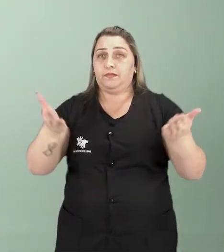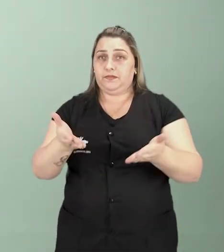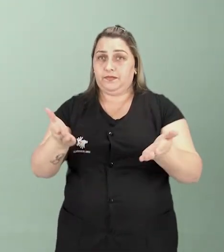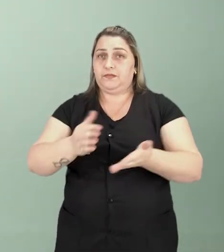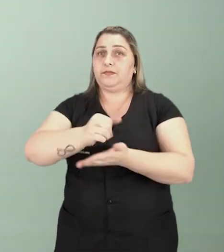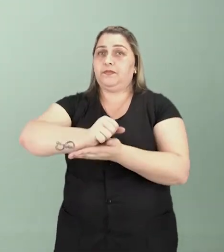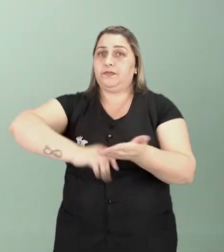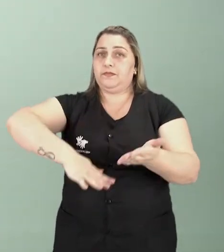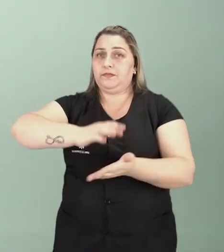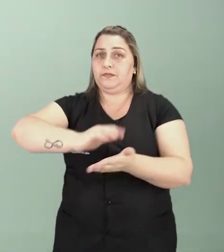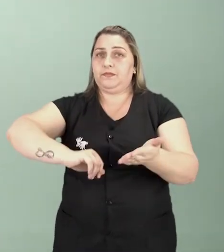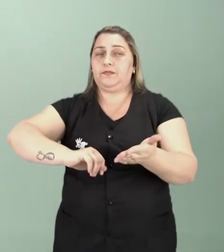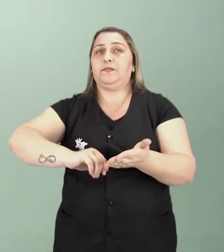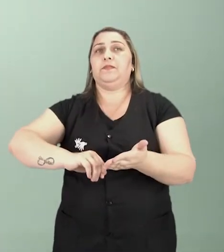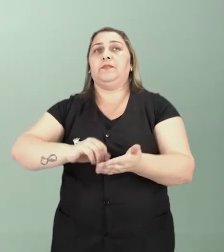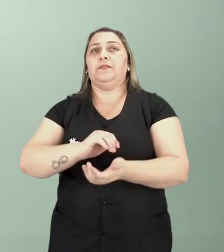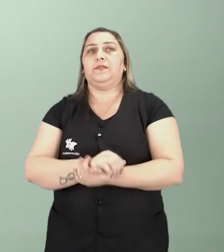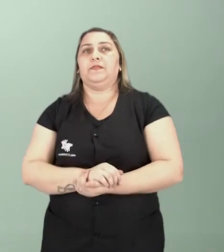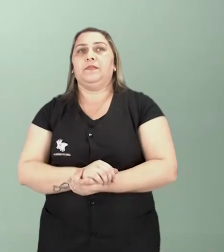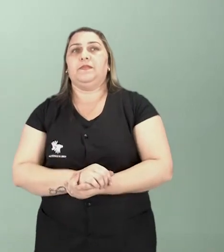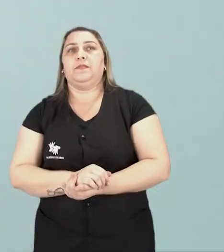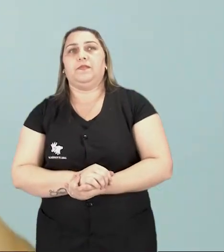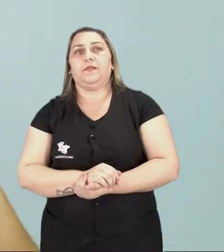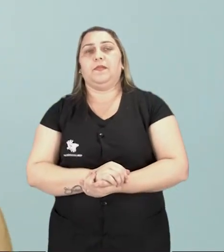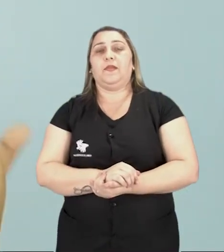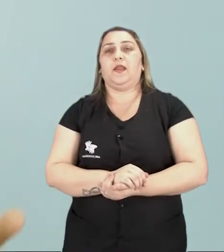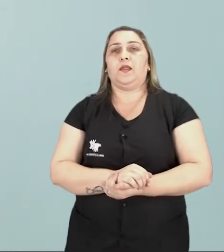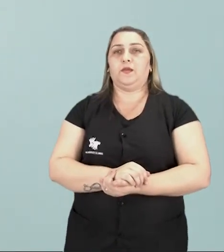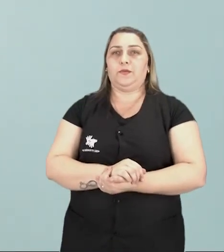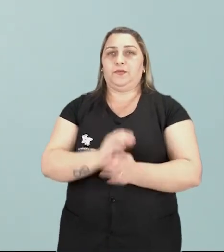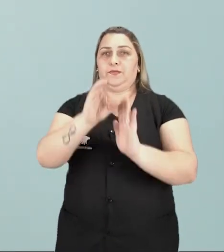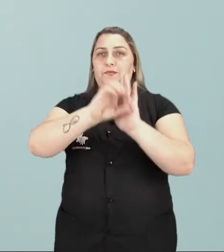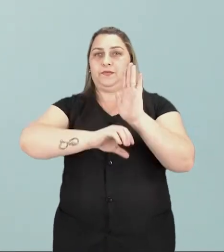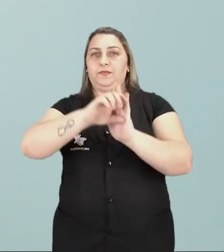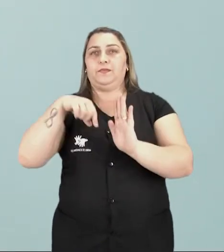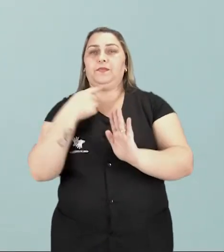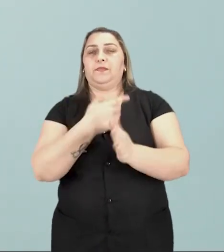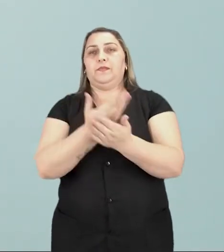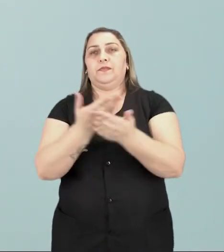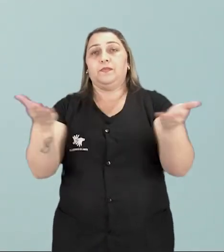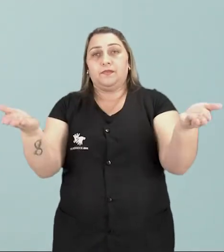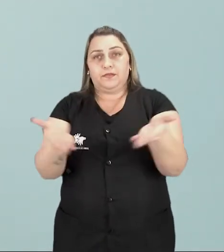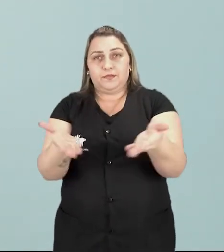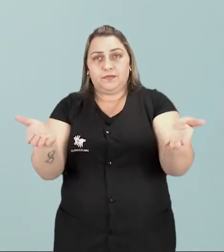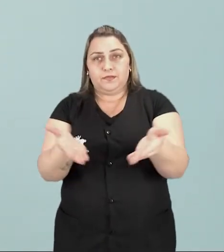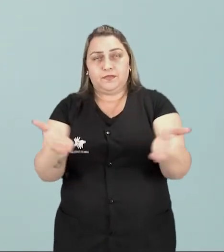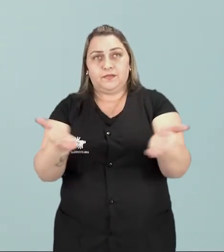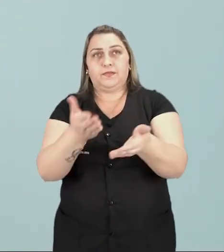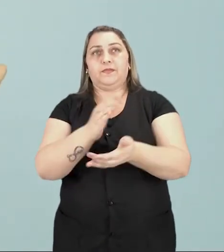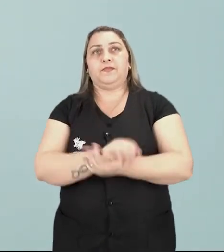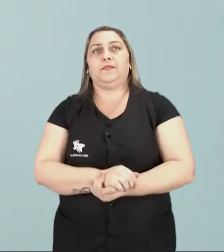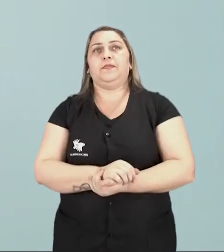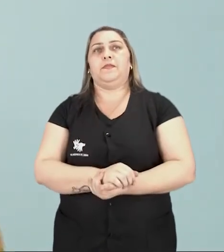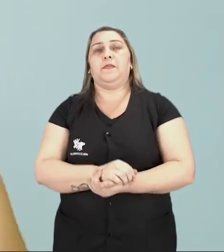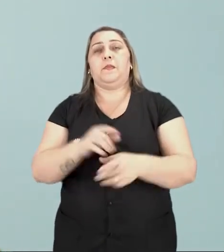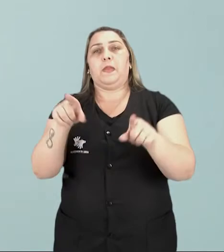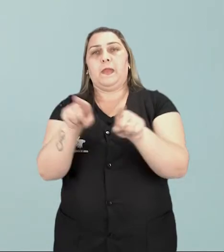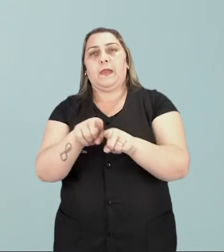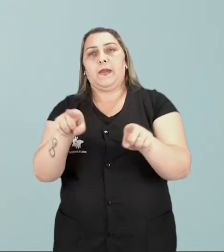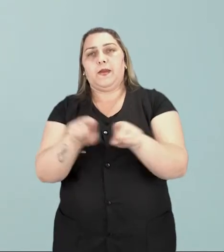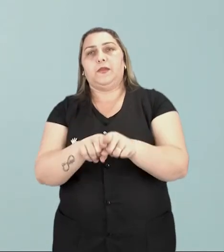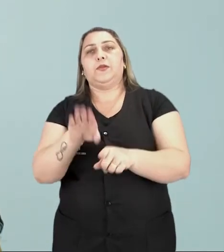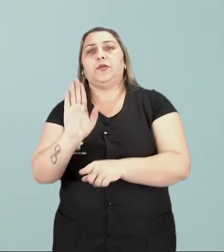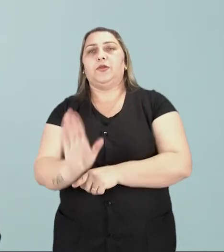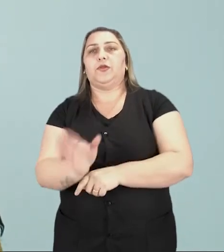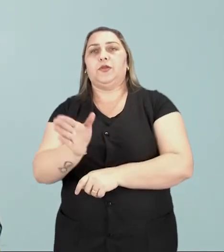Agora a gente vai fazer o nosso pequeno exercício, né, sobre o conteúdo da nossa aula de hoje, tá? E também relacionado ao que a